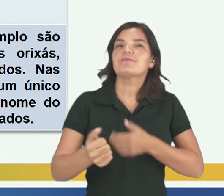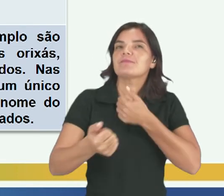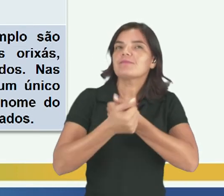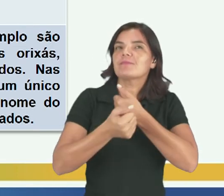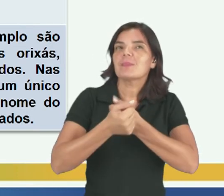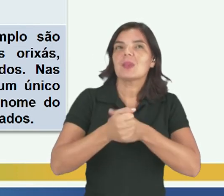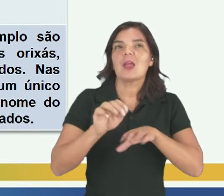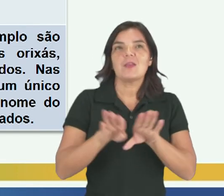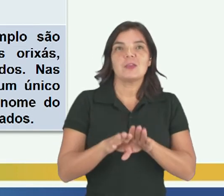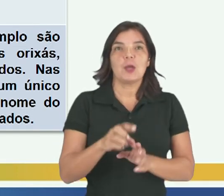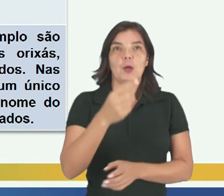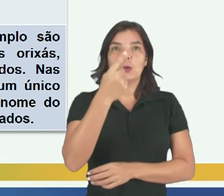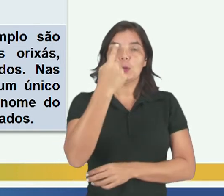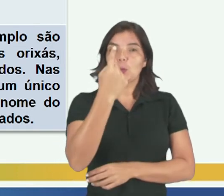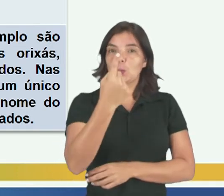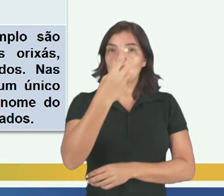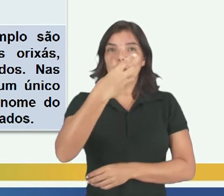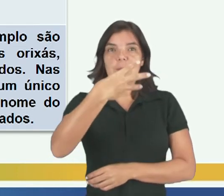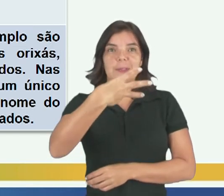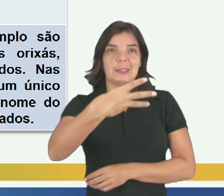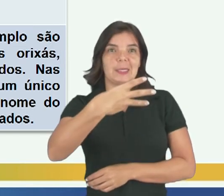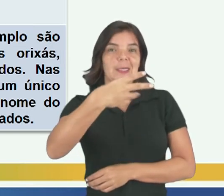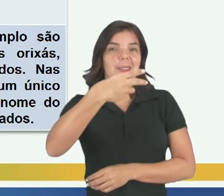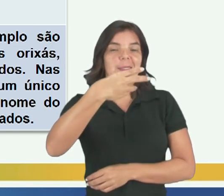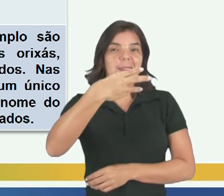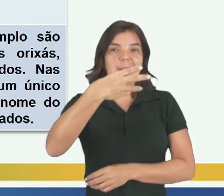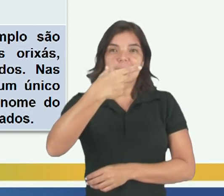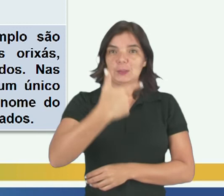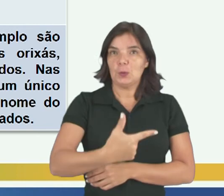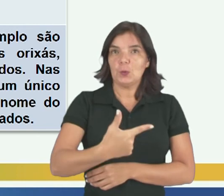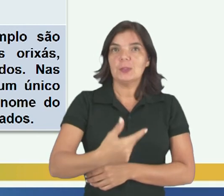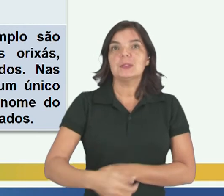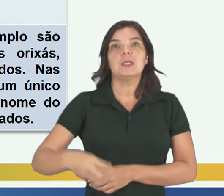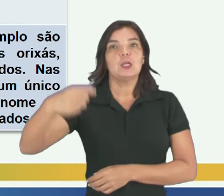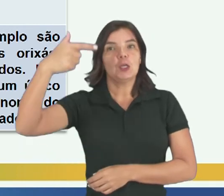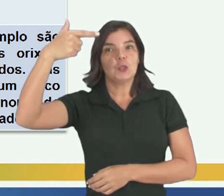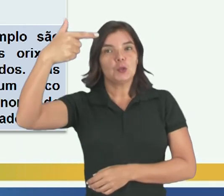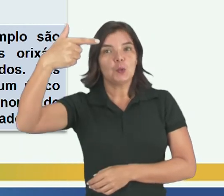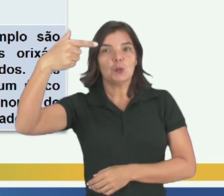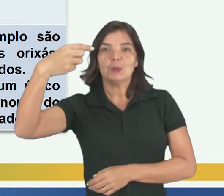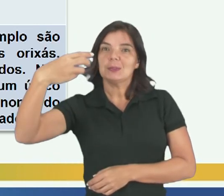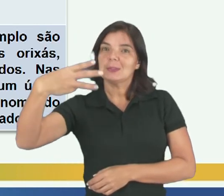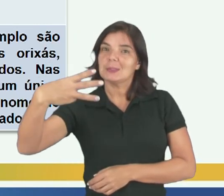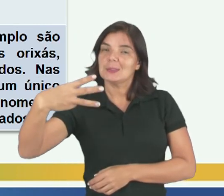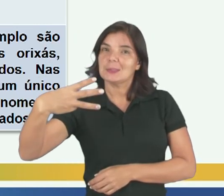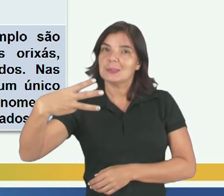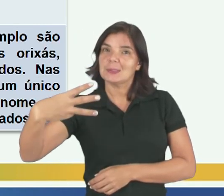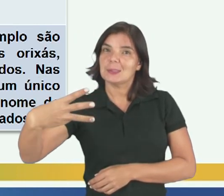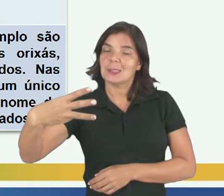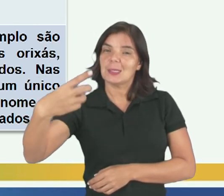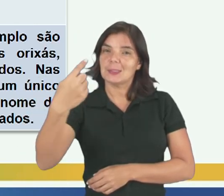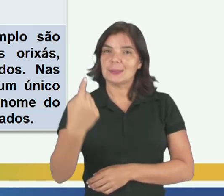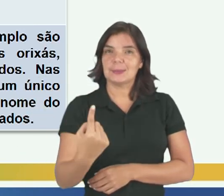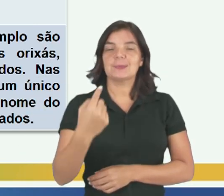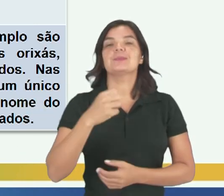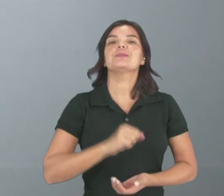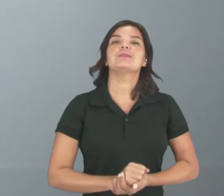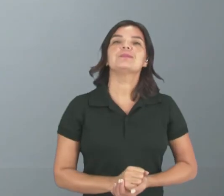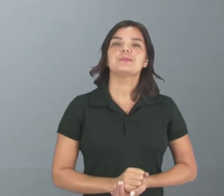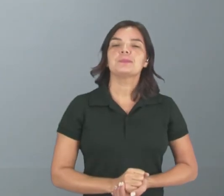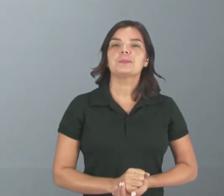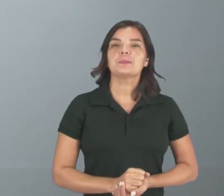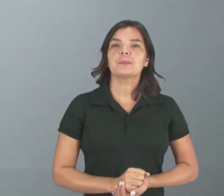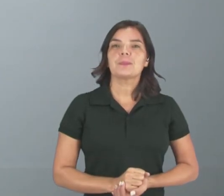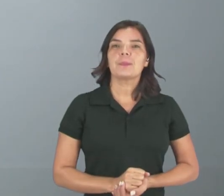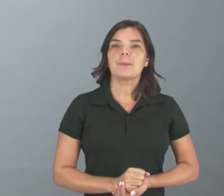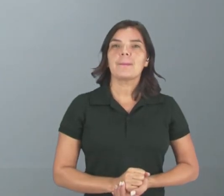aproximada e a certa seria essa numeração. Nós vamos ter 1, 3 e 2, e na segunda coluna 2, 3 e 1,